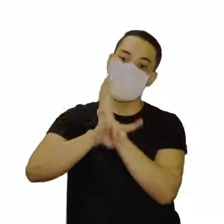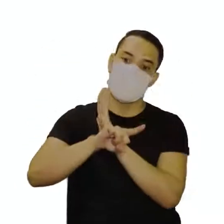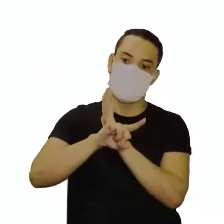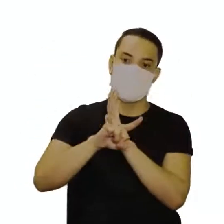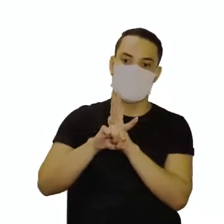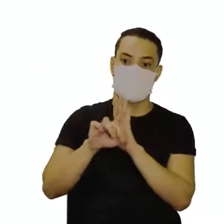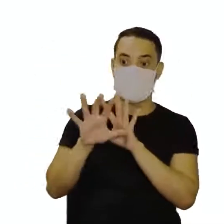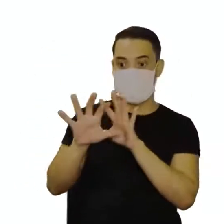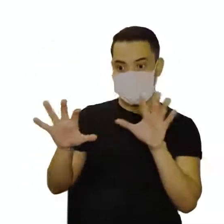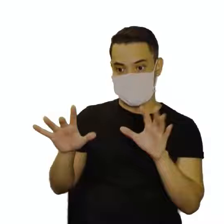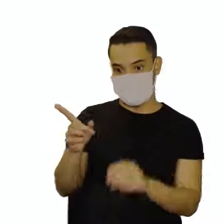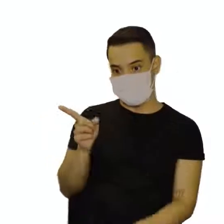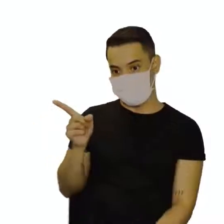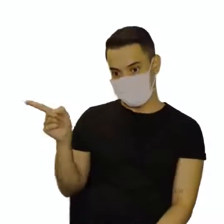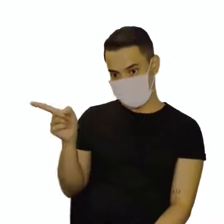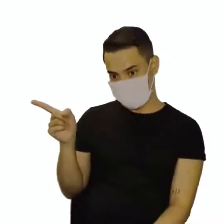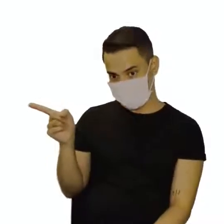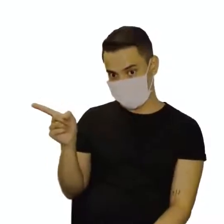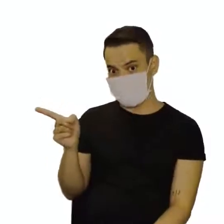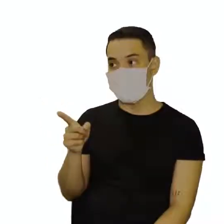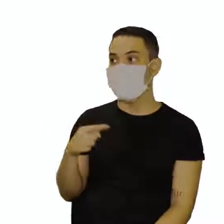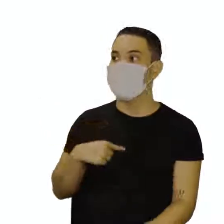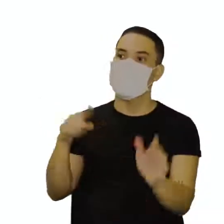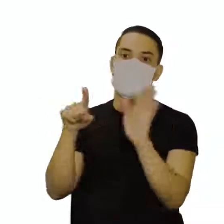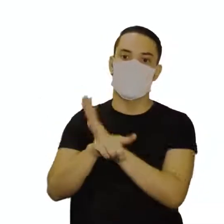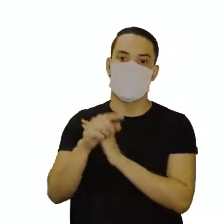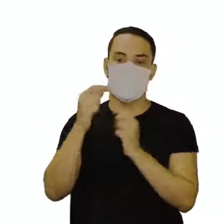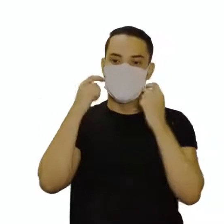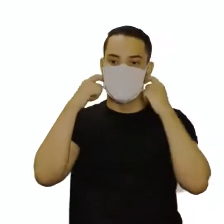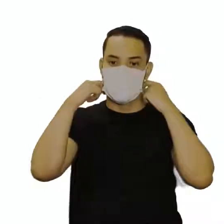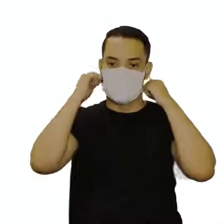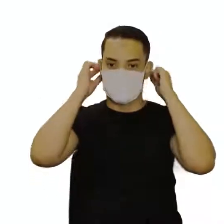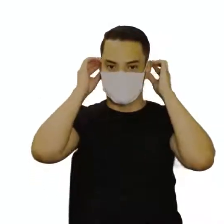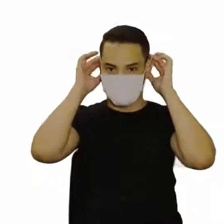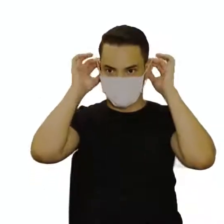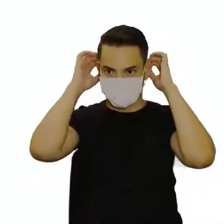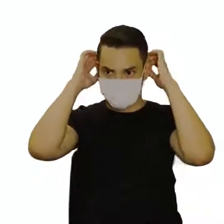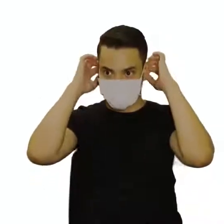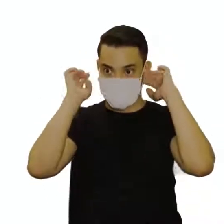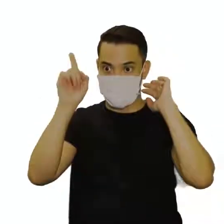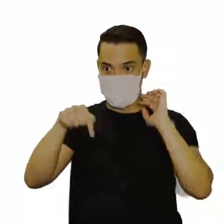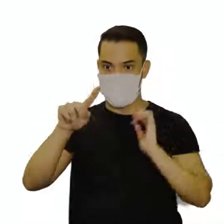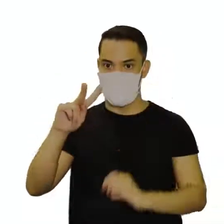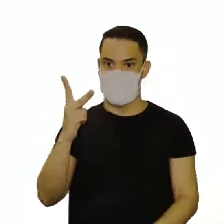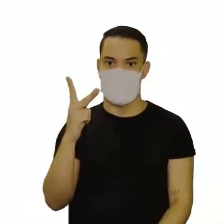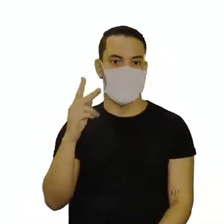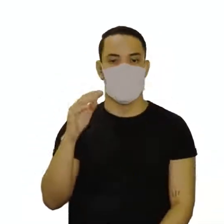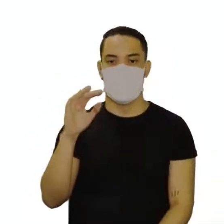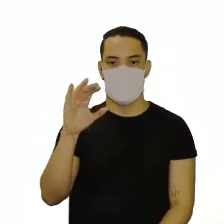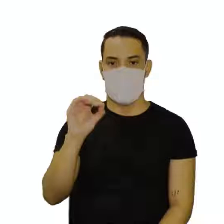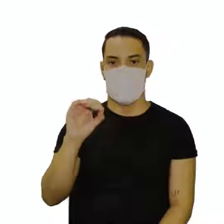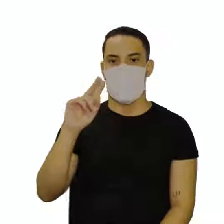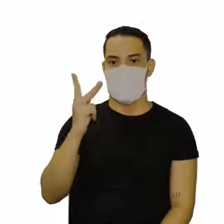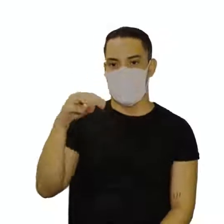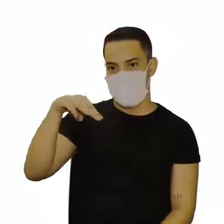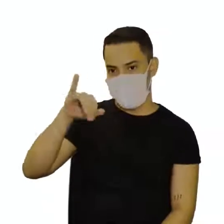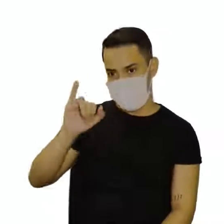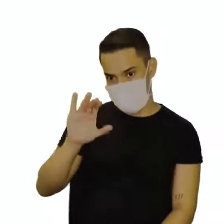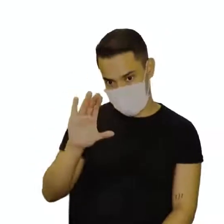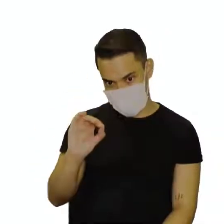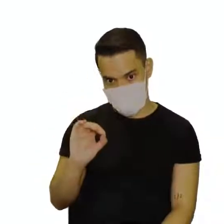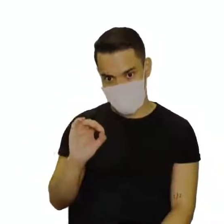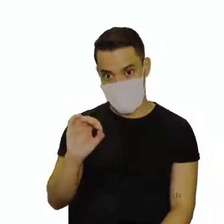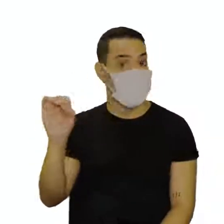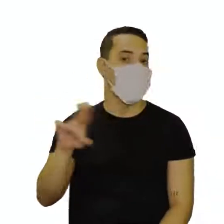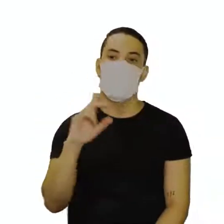dá um gráfico, aí pergunta, esse resistor, ele é ômico? Aí você vai analisar. Ou ele vai dizer,